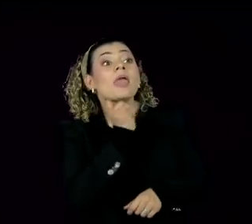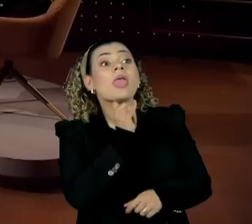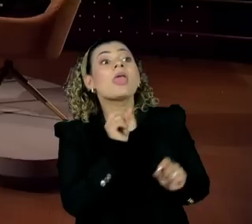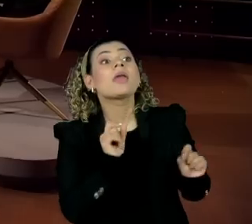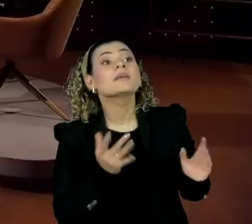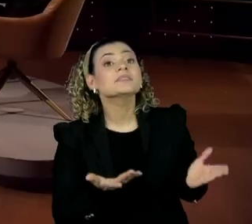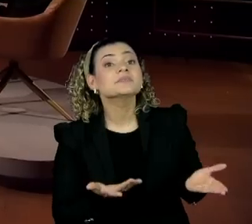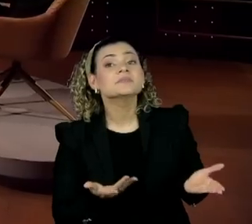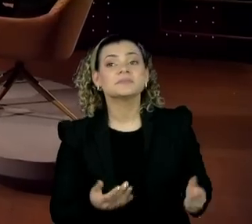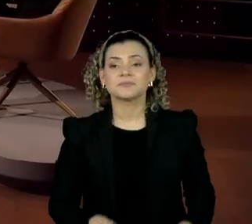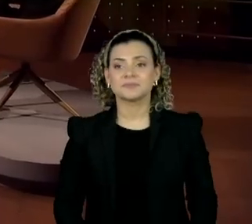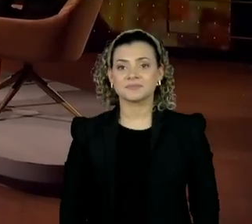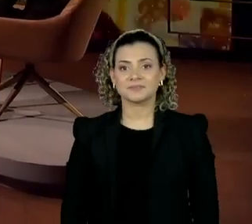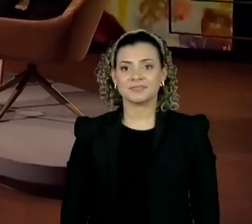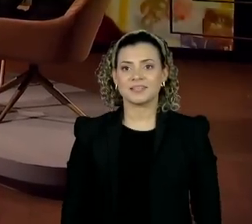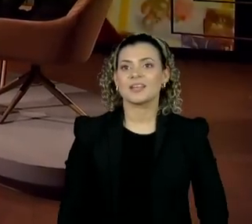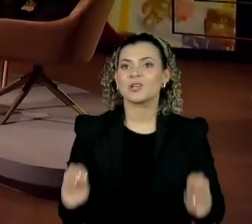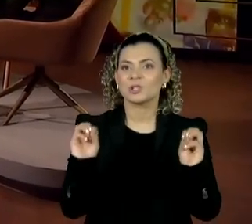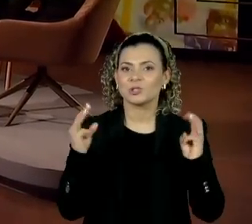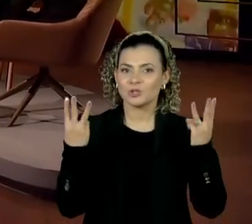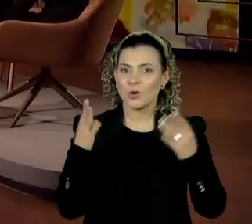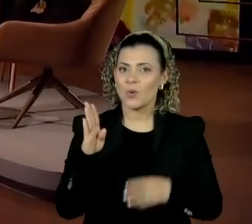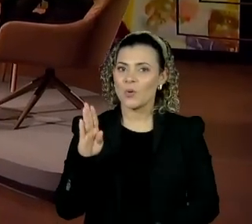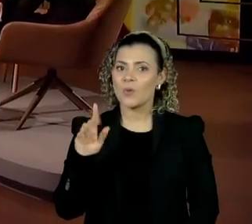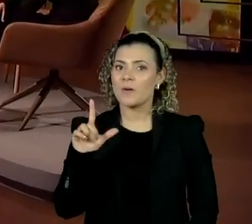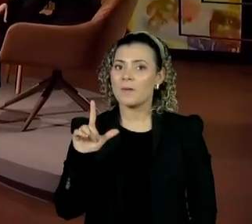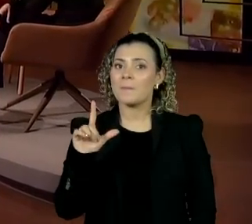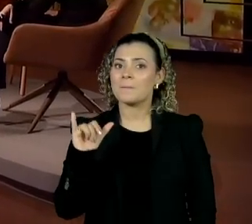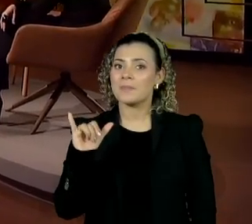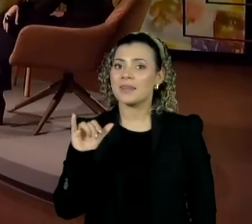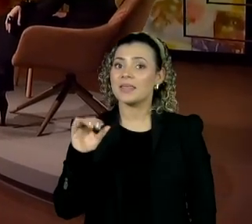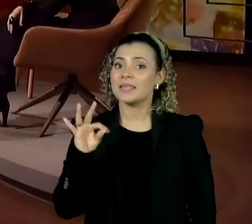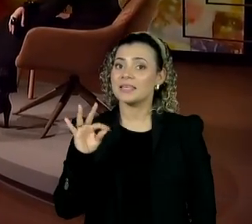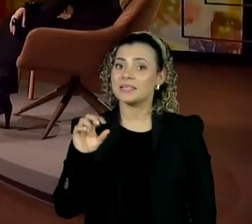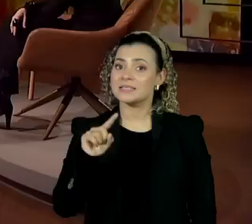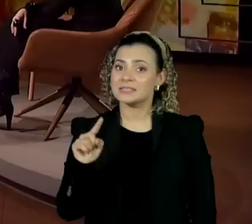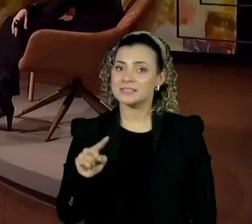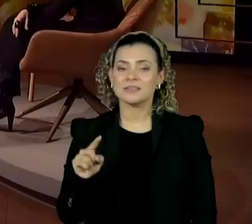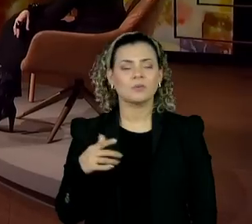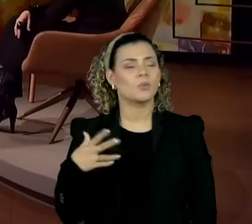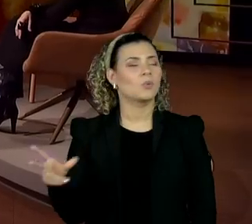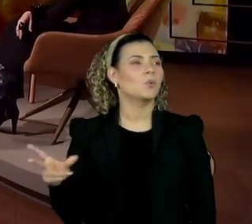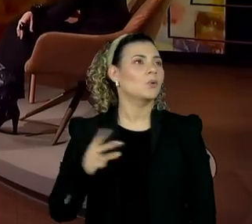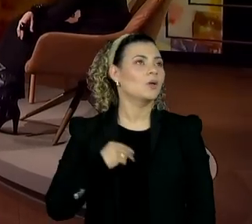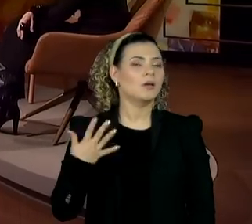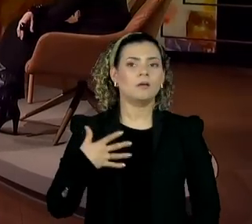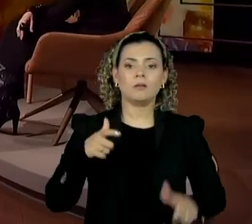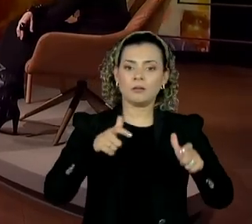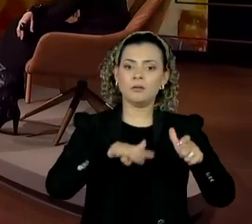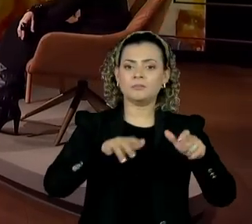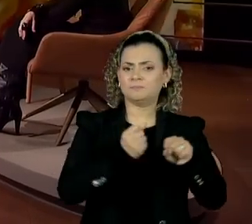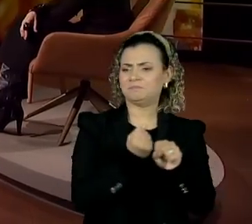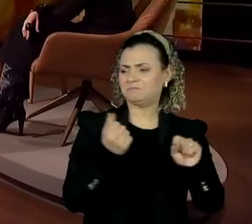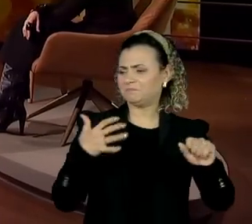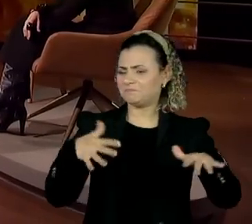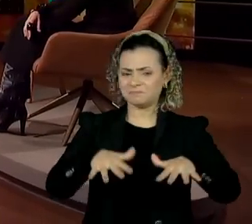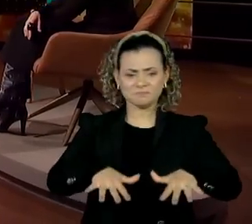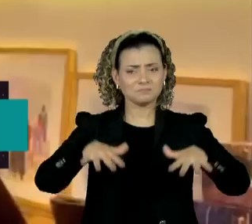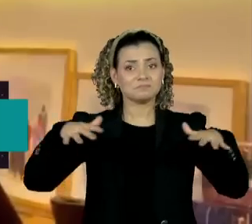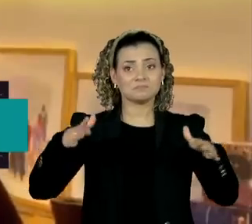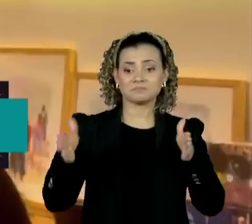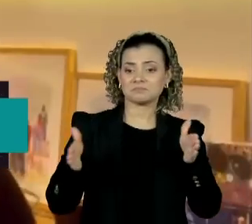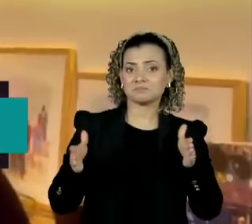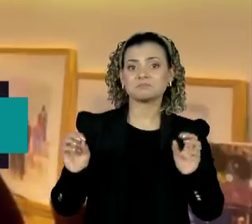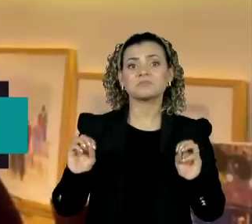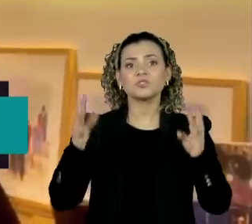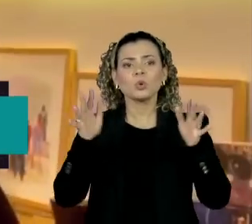Opa! Os shows da Blitz eram criados a partir da demanda. Tinha um lugar grande, era uma temporada, era